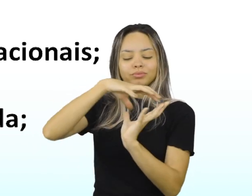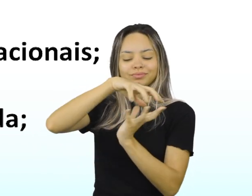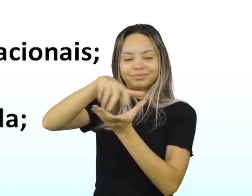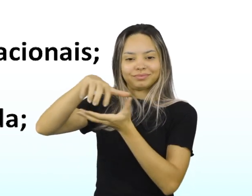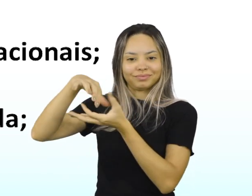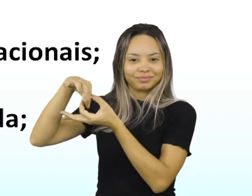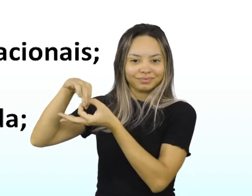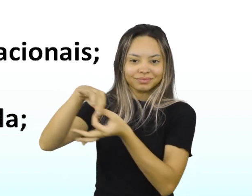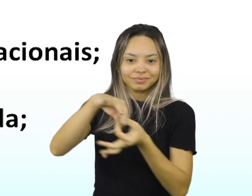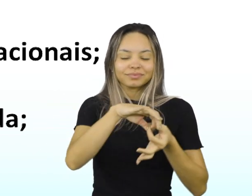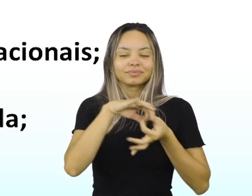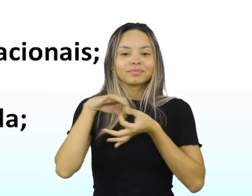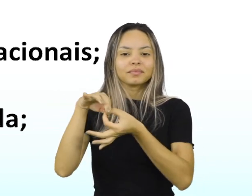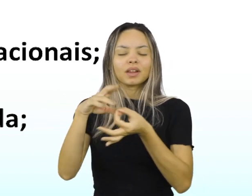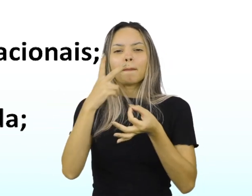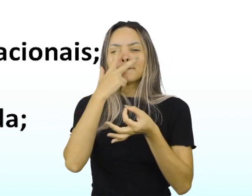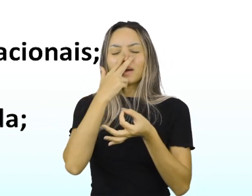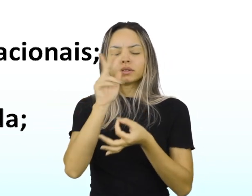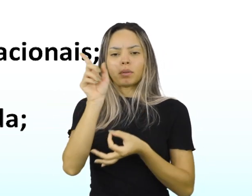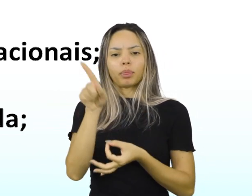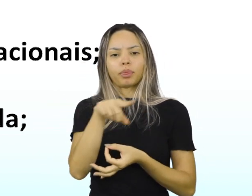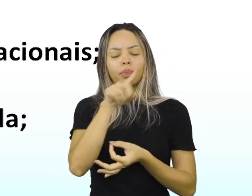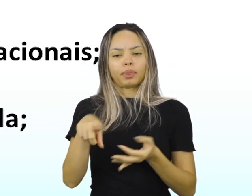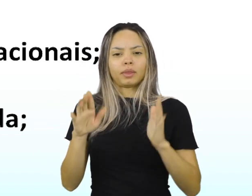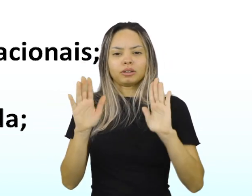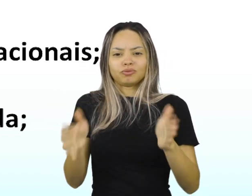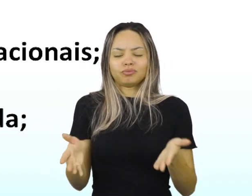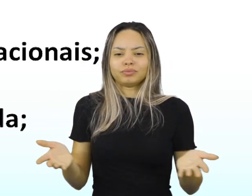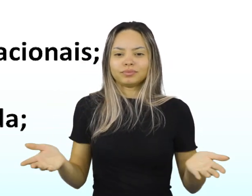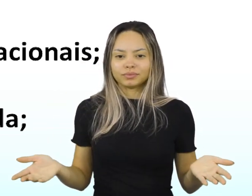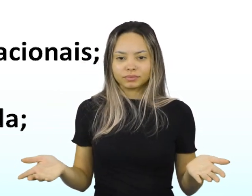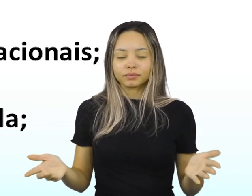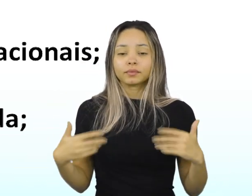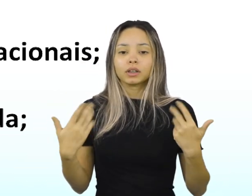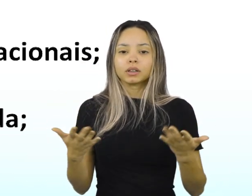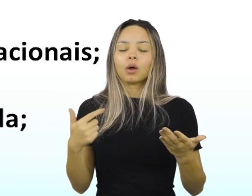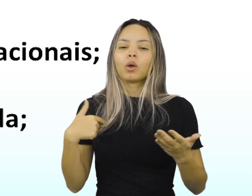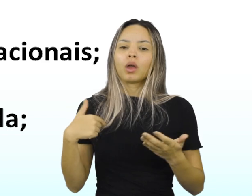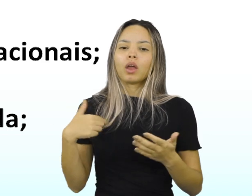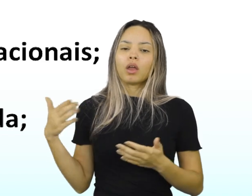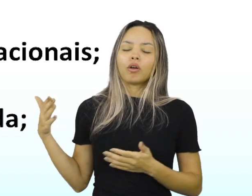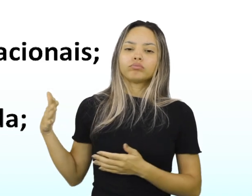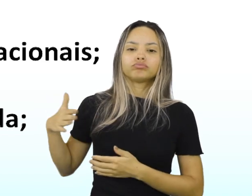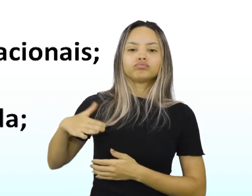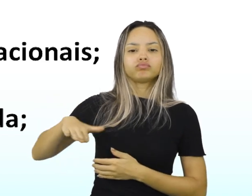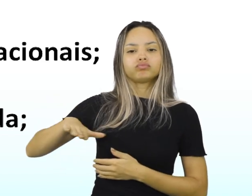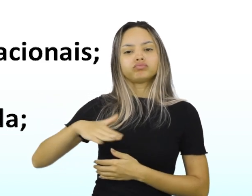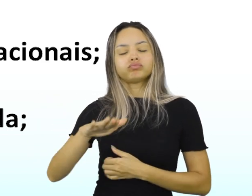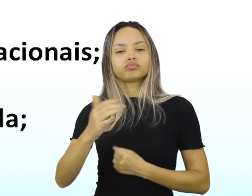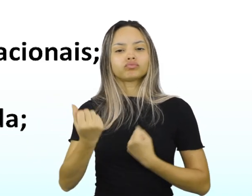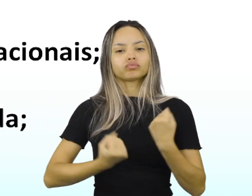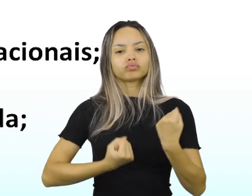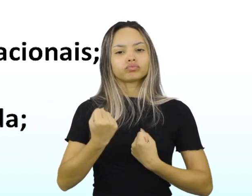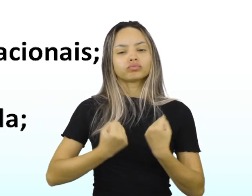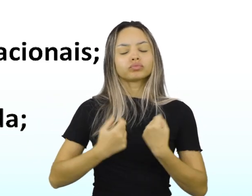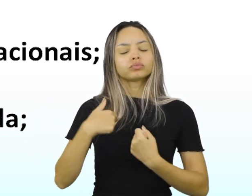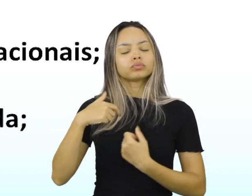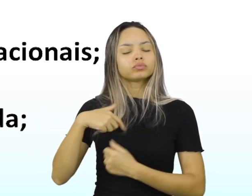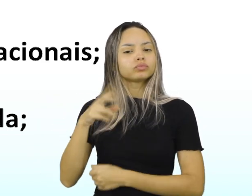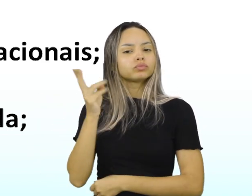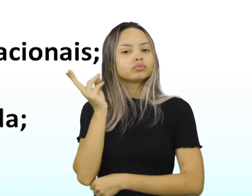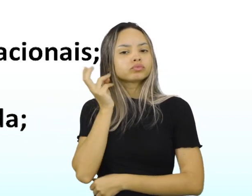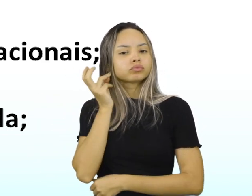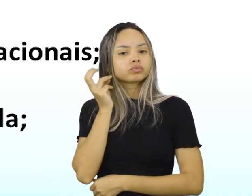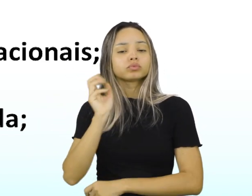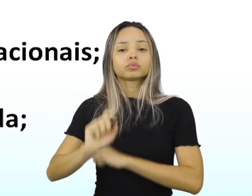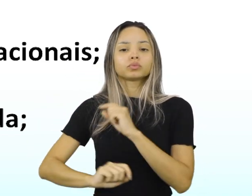espaço-tempo, ela foi aniquilada, praticamente anulada. Eu vim agora no carro, vindo aqui para o estúdio gravar, e eu